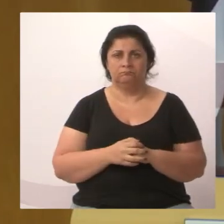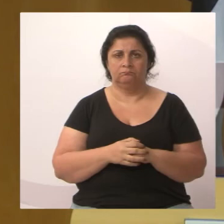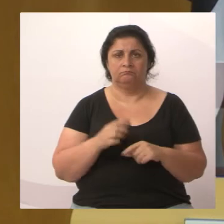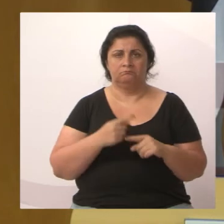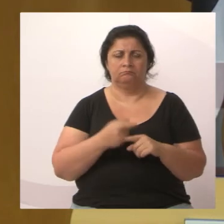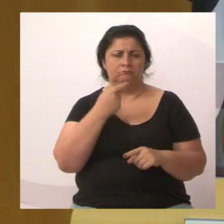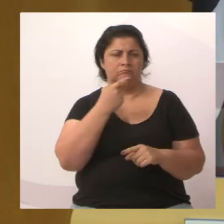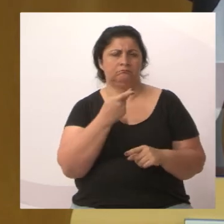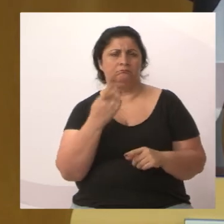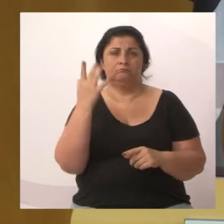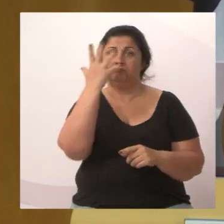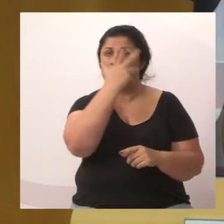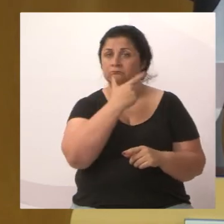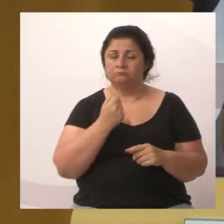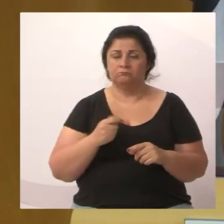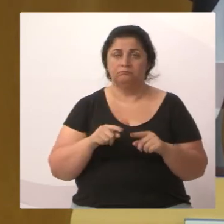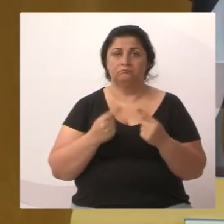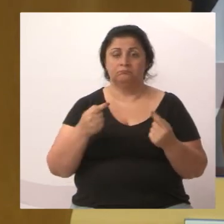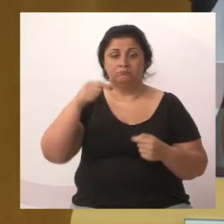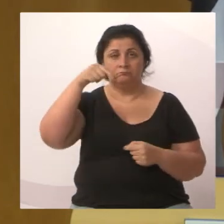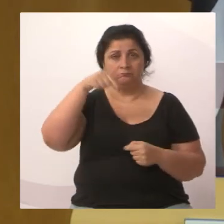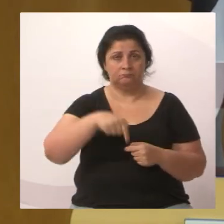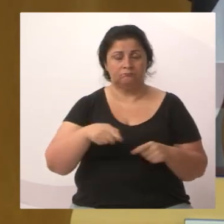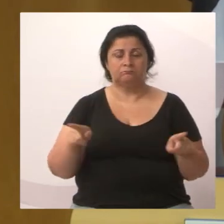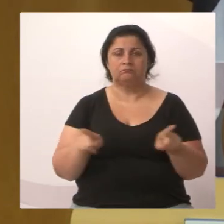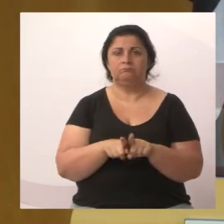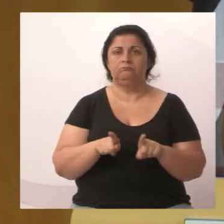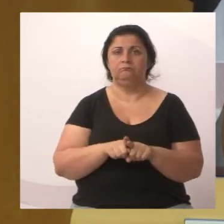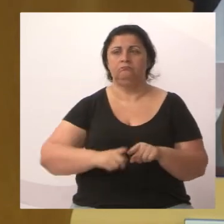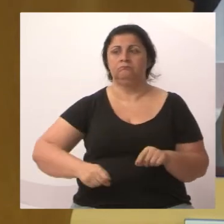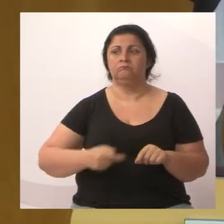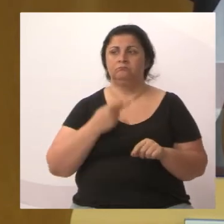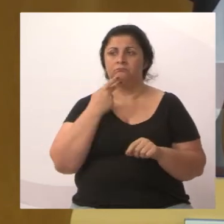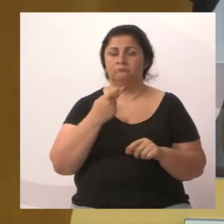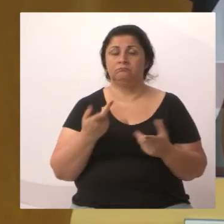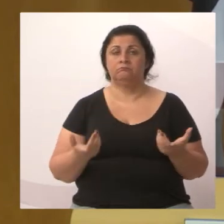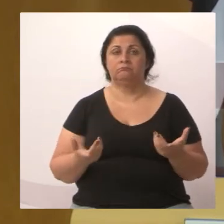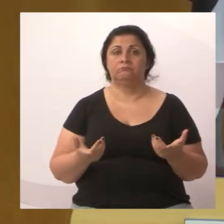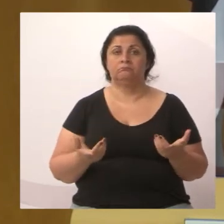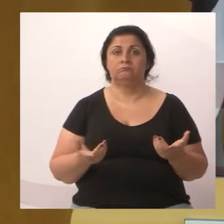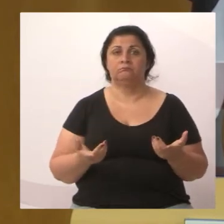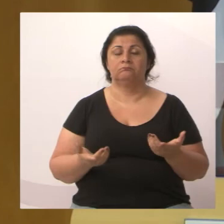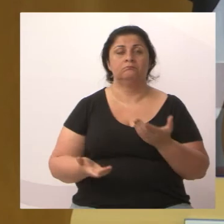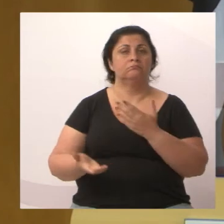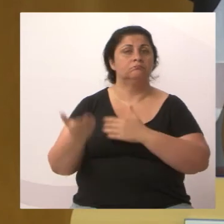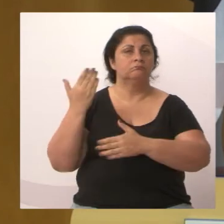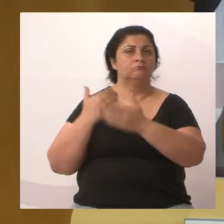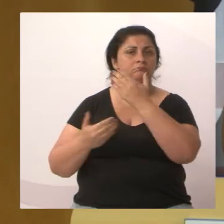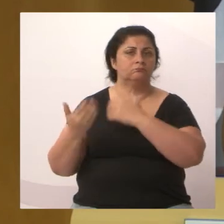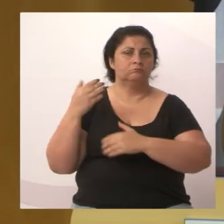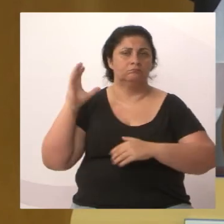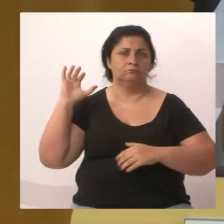muito bonitos, né? Mas aqui eu quero também falar da situação que aconteceu